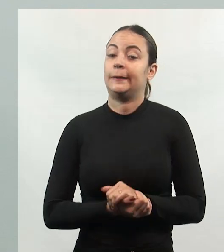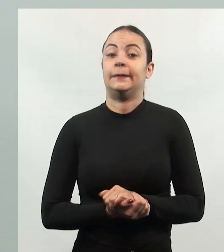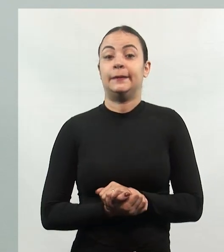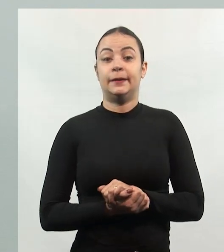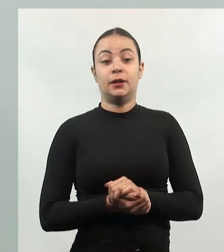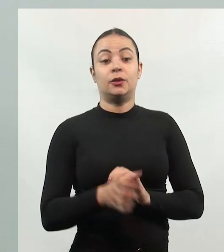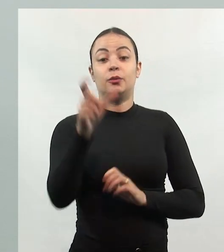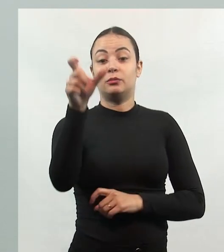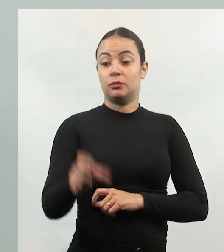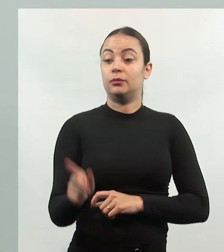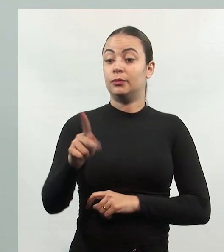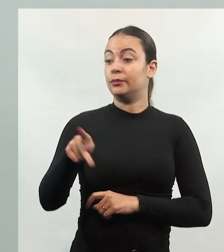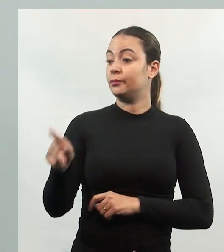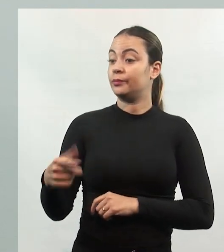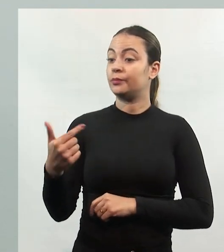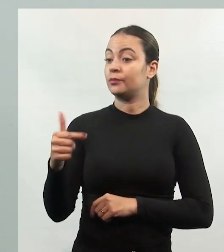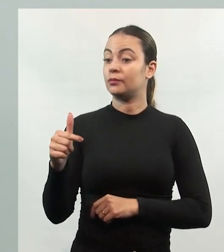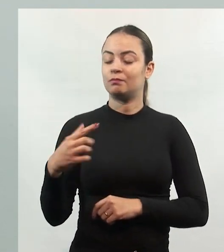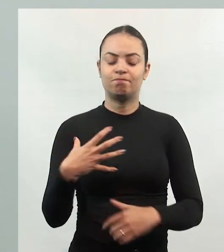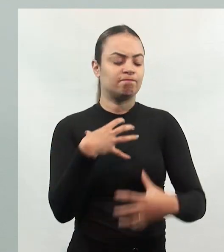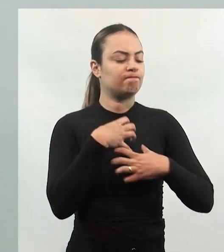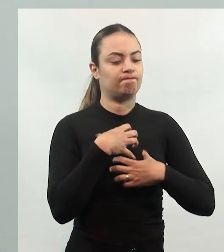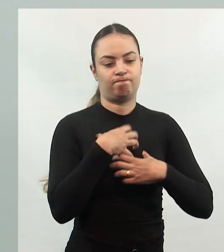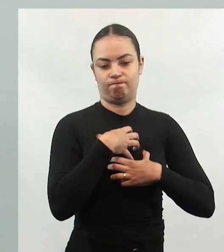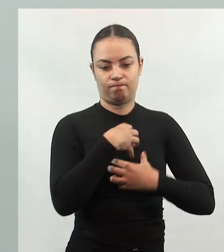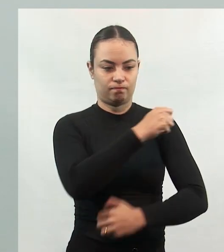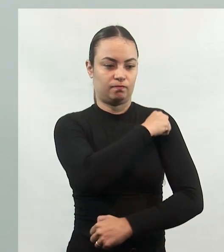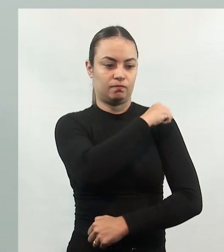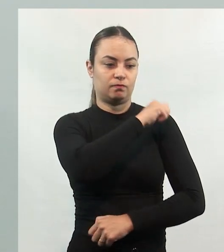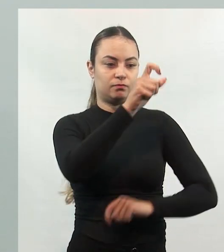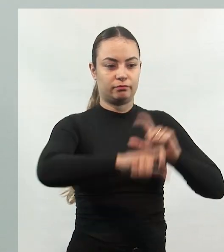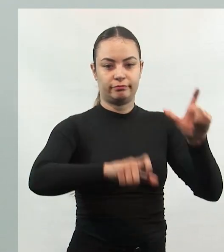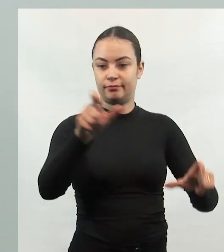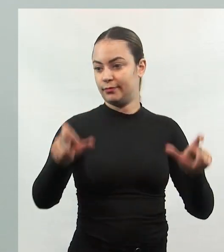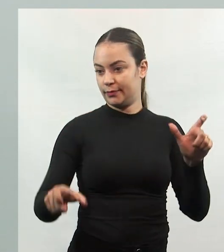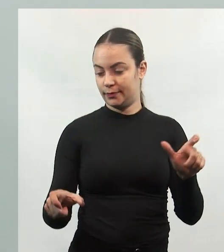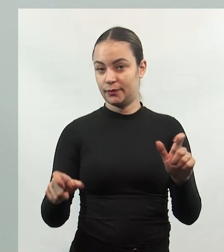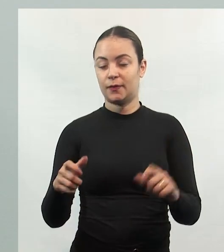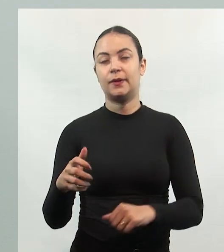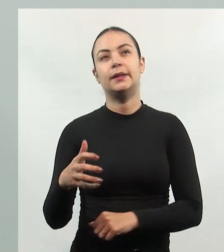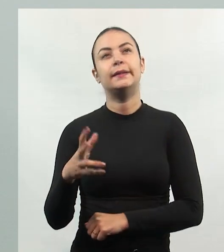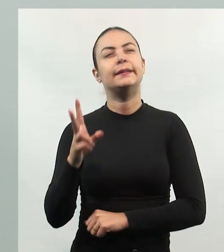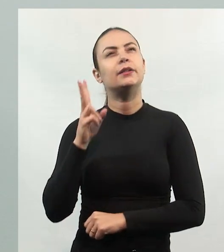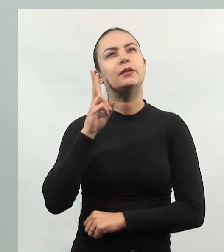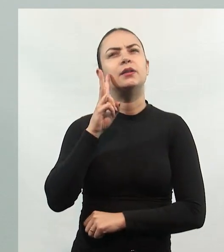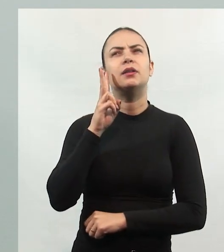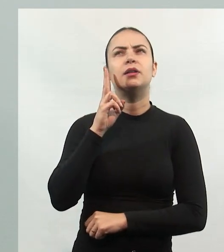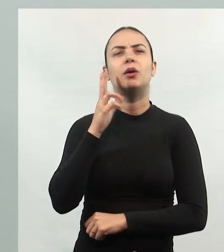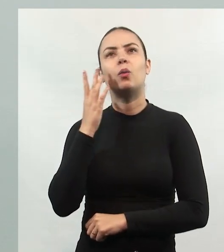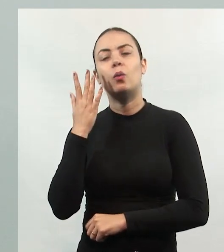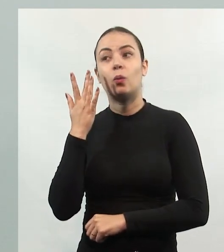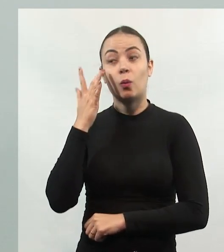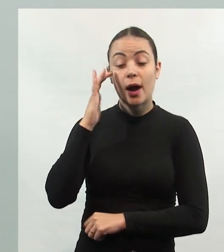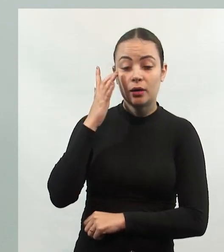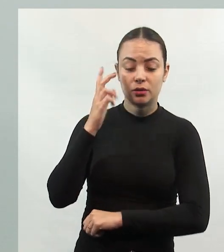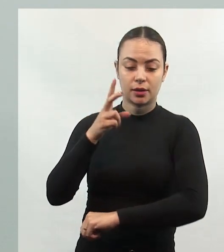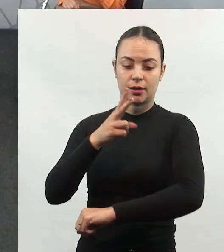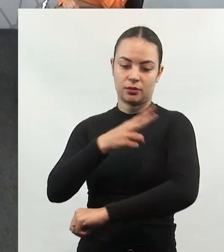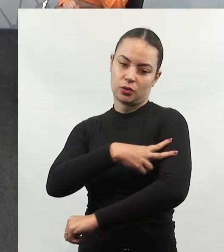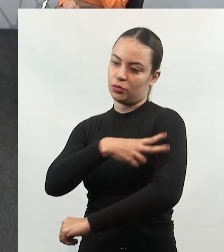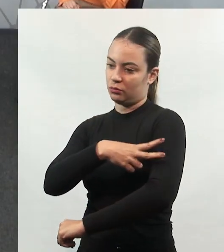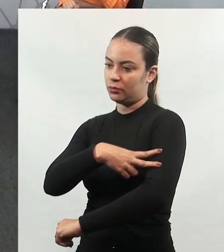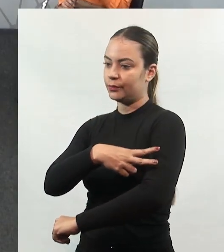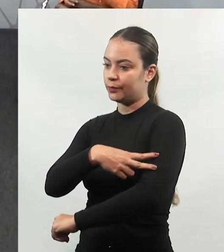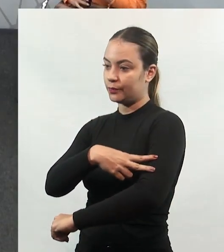transformar vidas desde o início, em fazer o seu aluno acreditar, por mais que a própria família não faça, não crie essa estratégia de vida